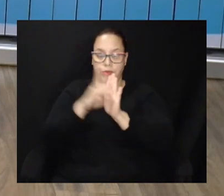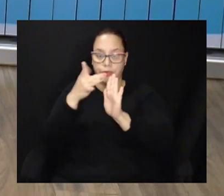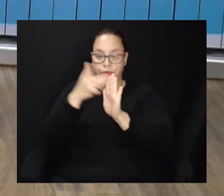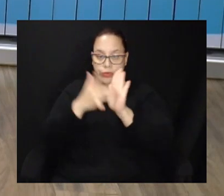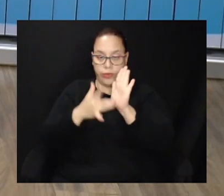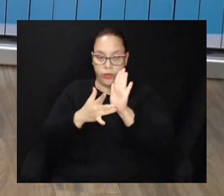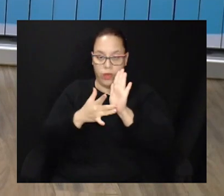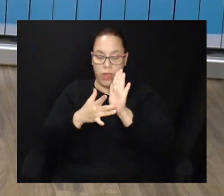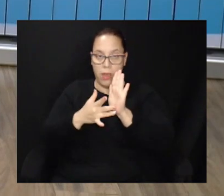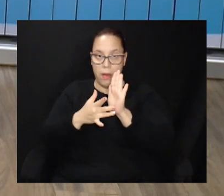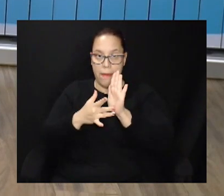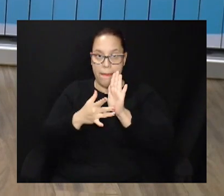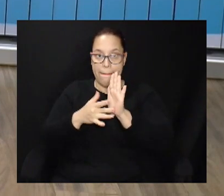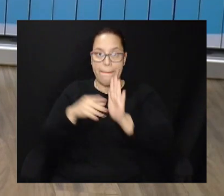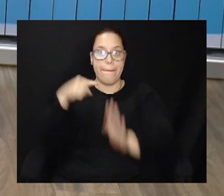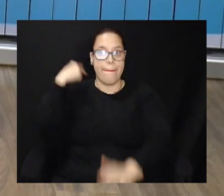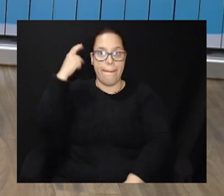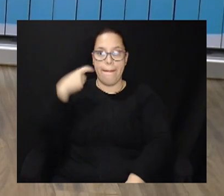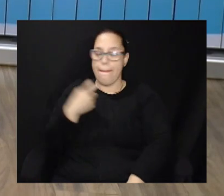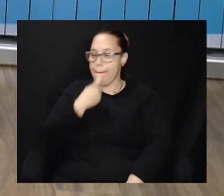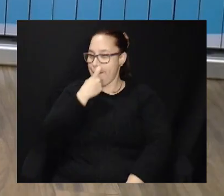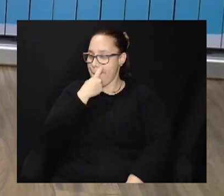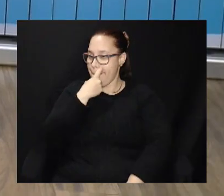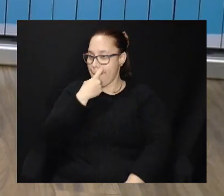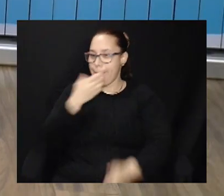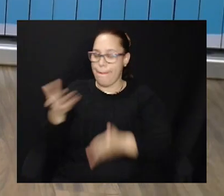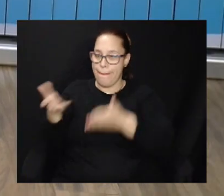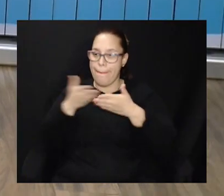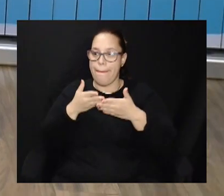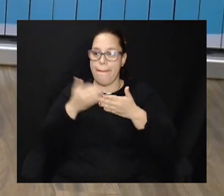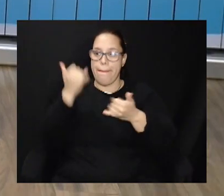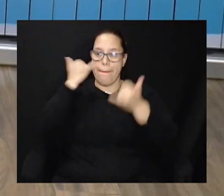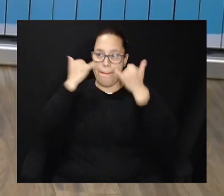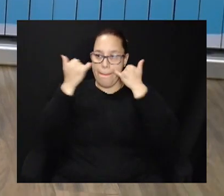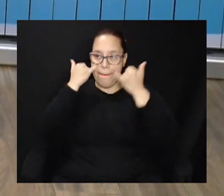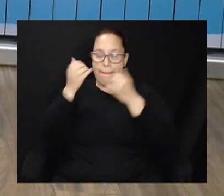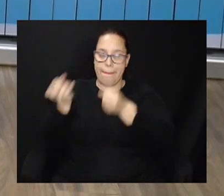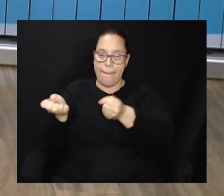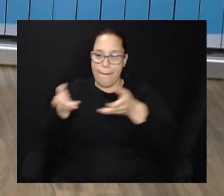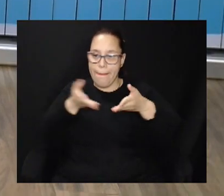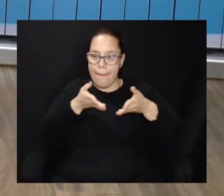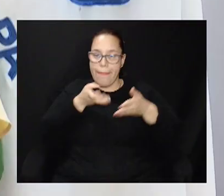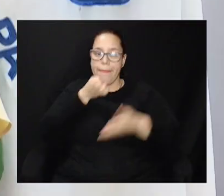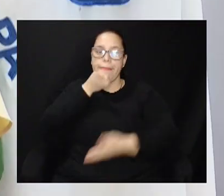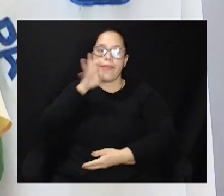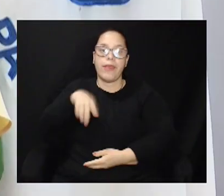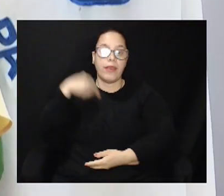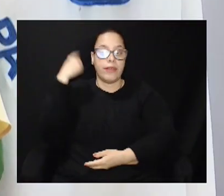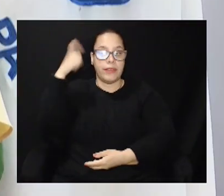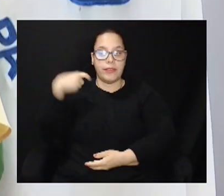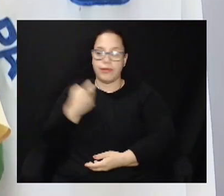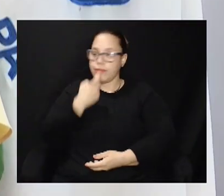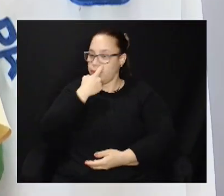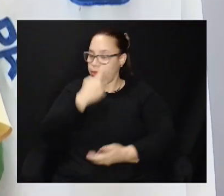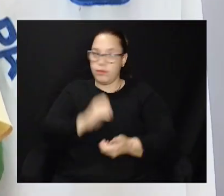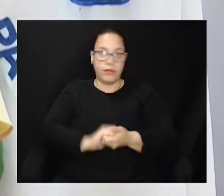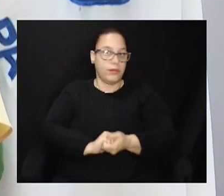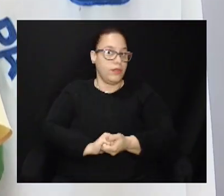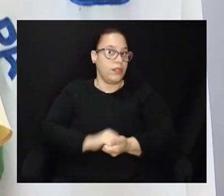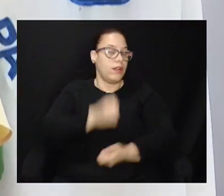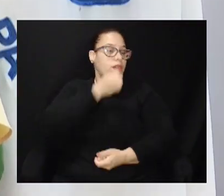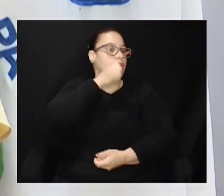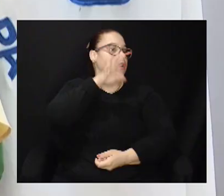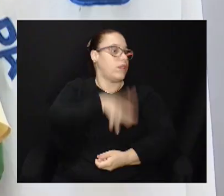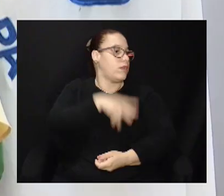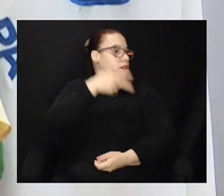Mina Abreu acompanhou tudo e traz agora as informações. Seja bem-vinda e boa tarde, Mina. Boa tarde, Gabriel.